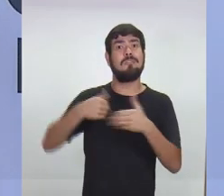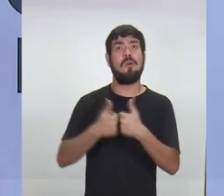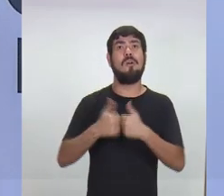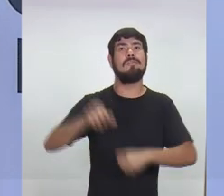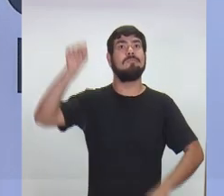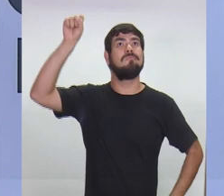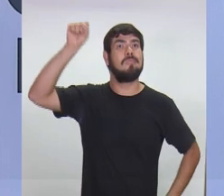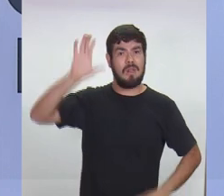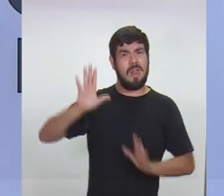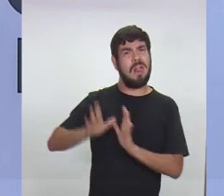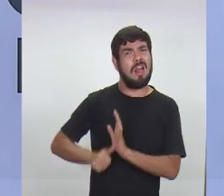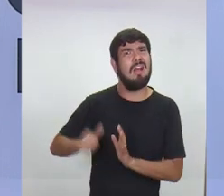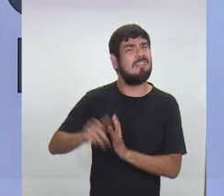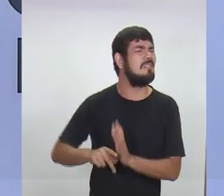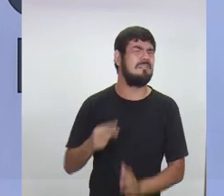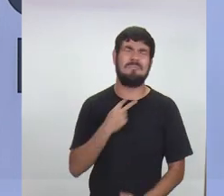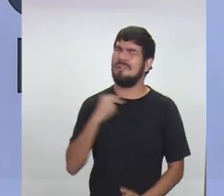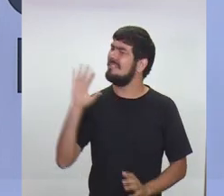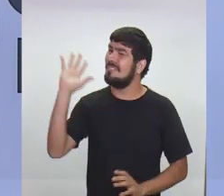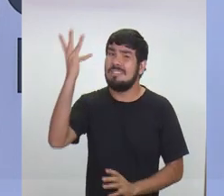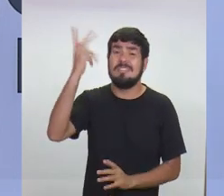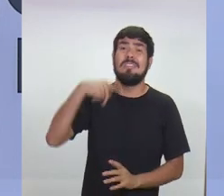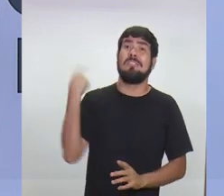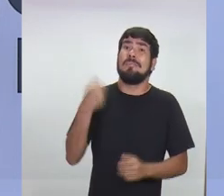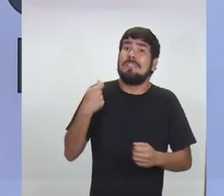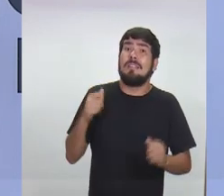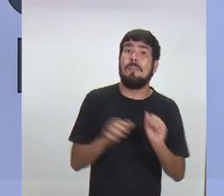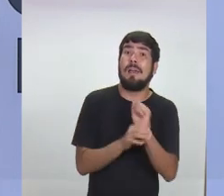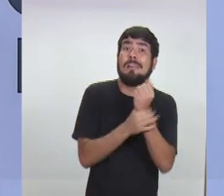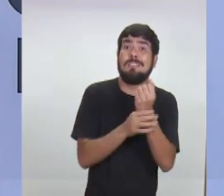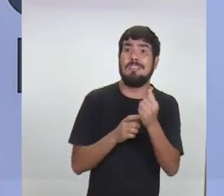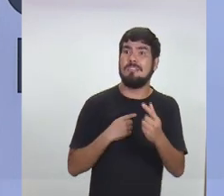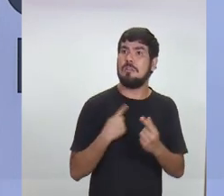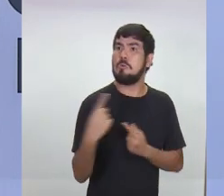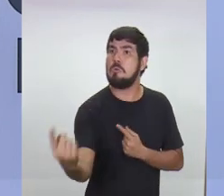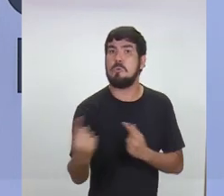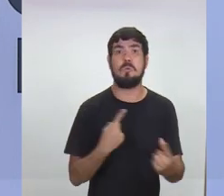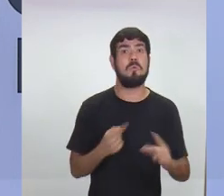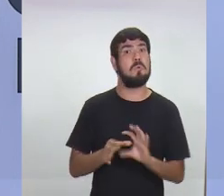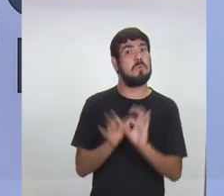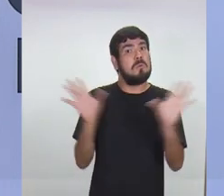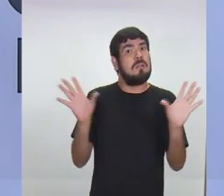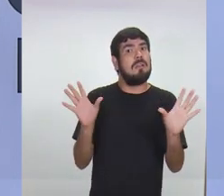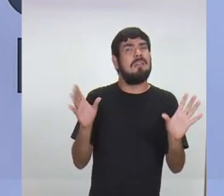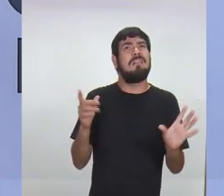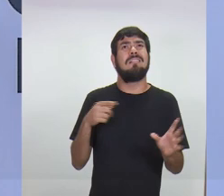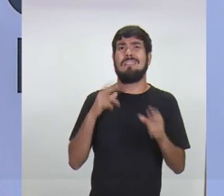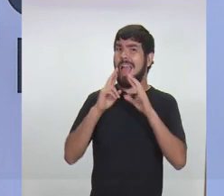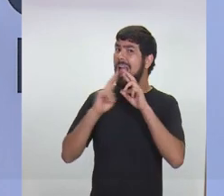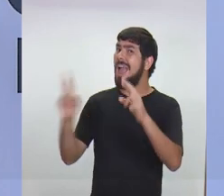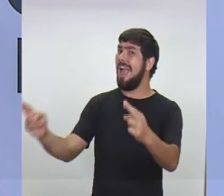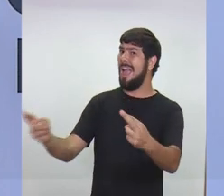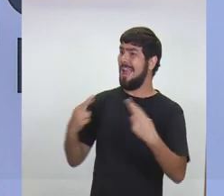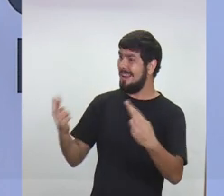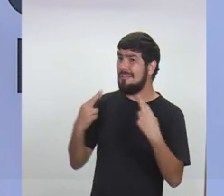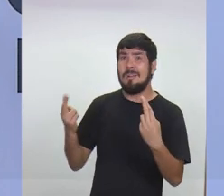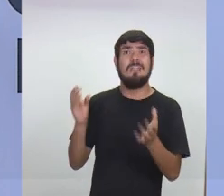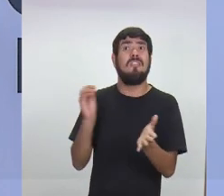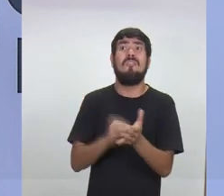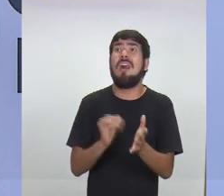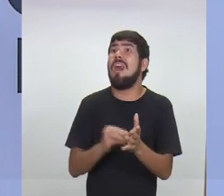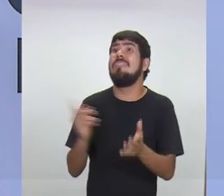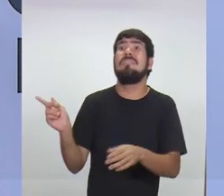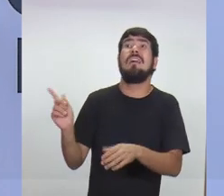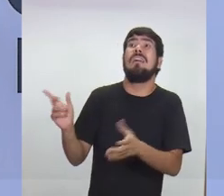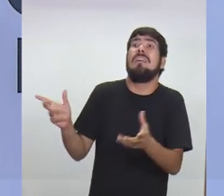isso não pode acontecer nós temos que ter a garantia de ir e vir do cidadão tá reclamando que nós estamos em gestão na segurança pública